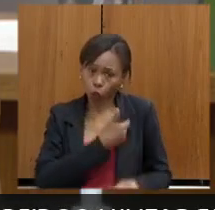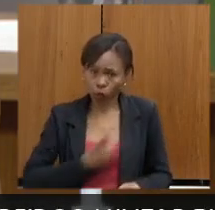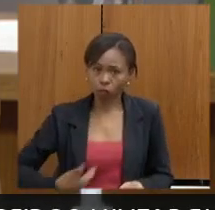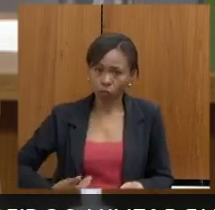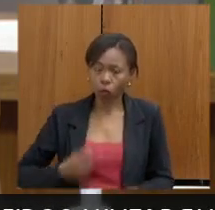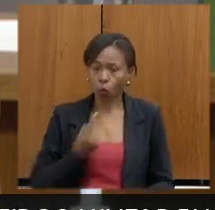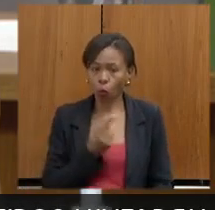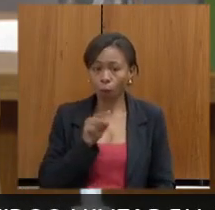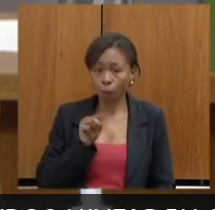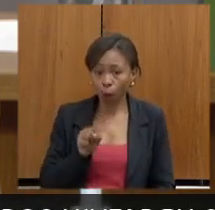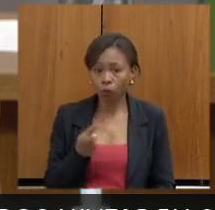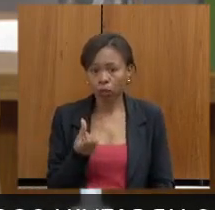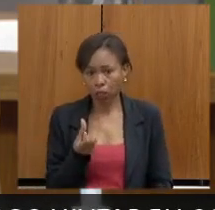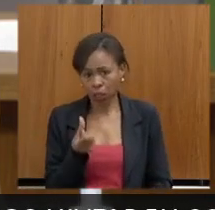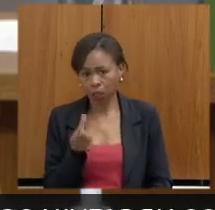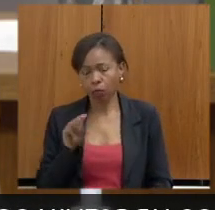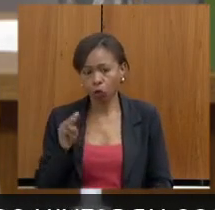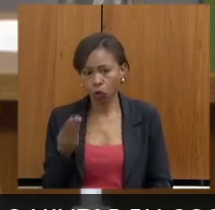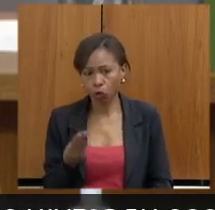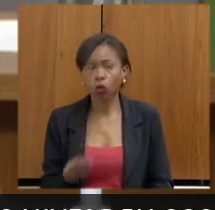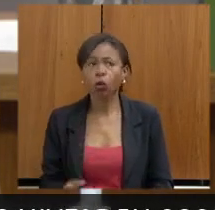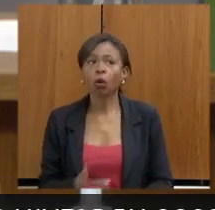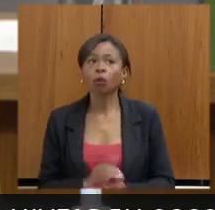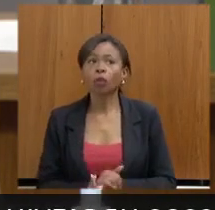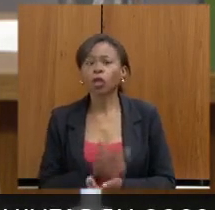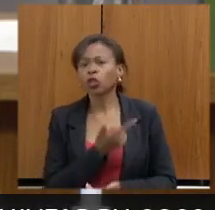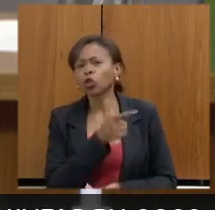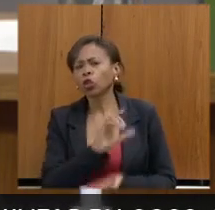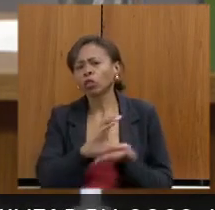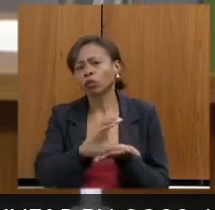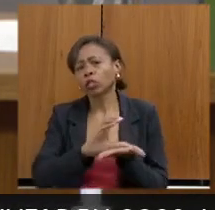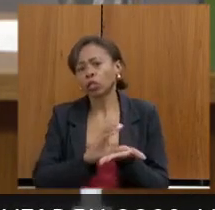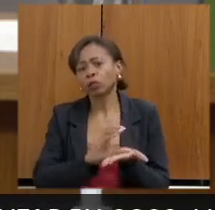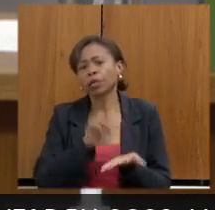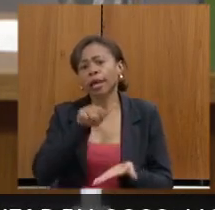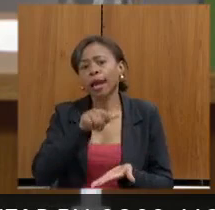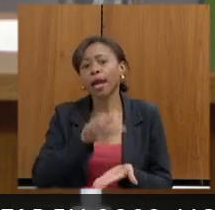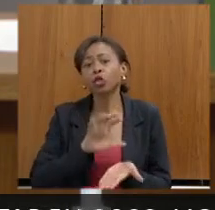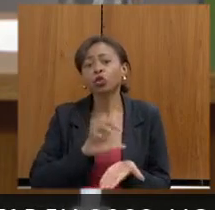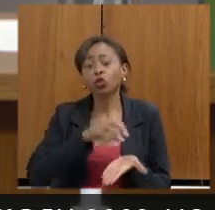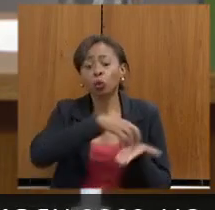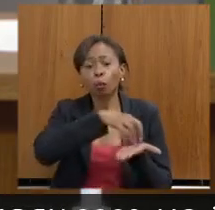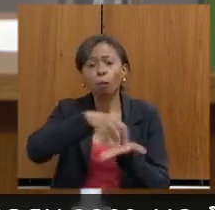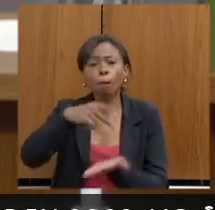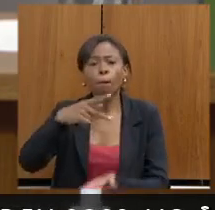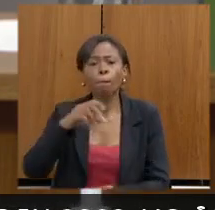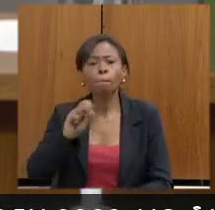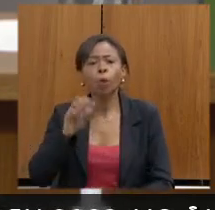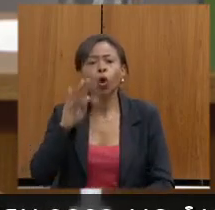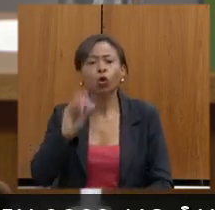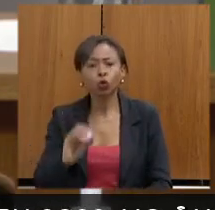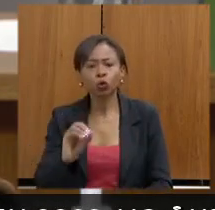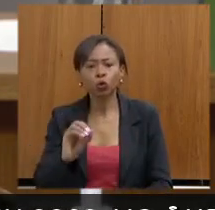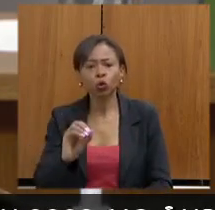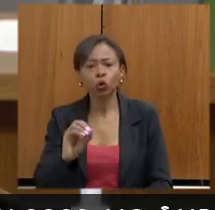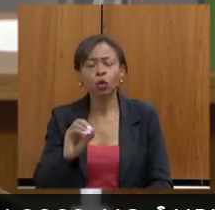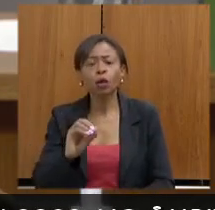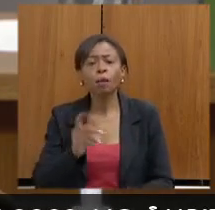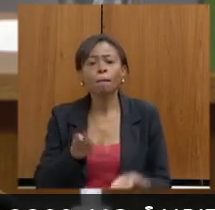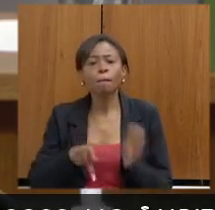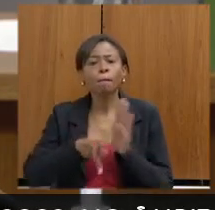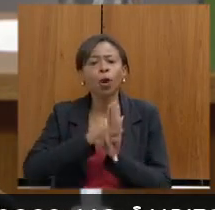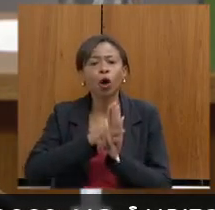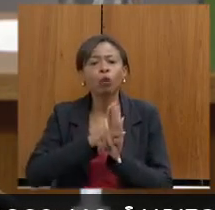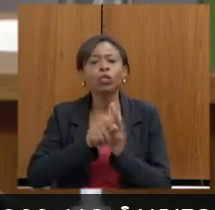1. 1 milhão o investido na construção dos porcos né que em que os pontos de orgânico de abastecimento